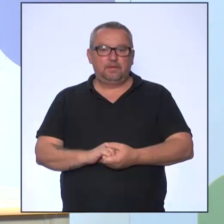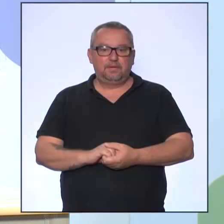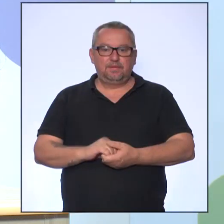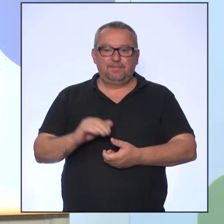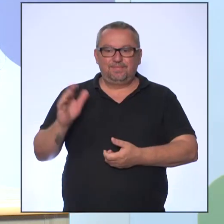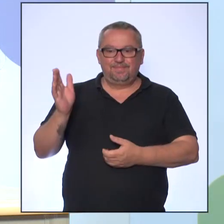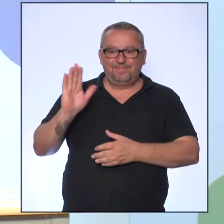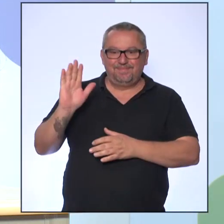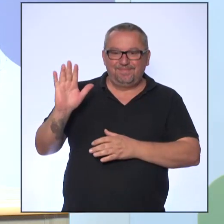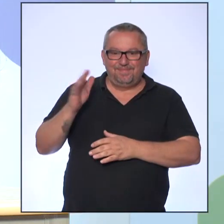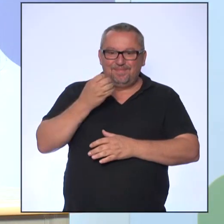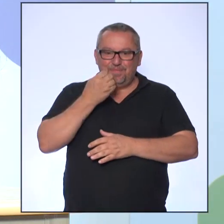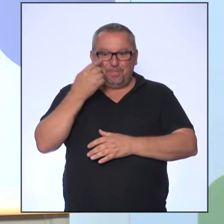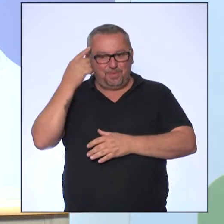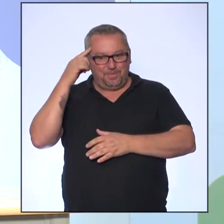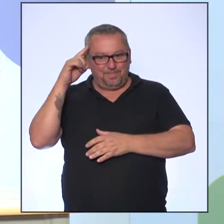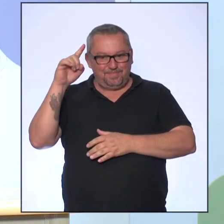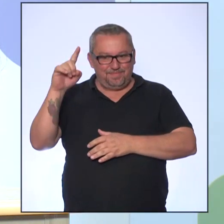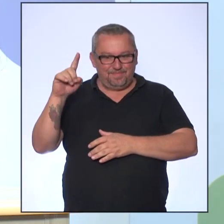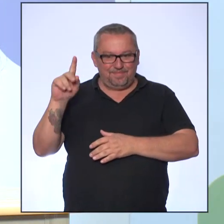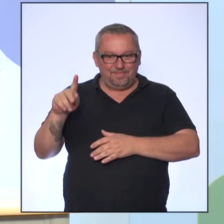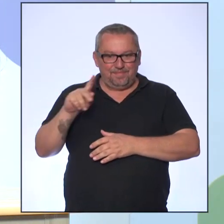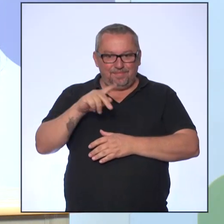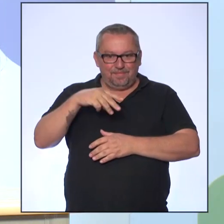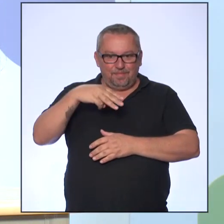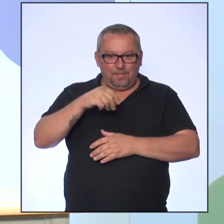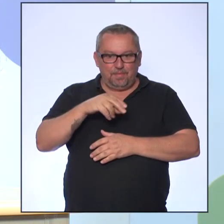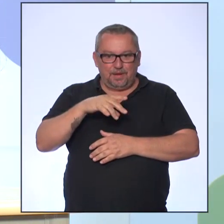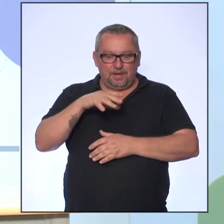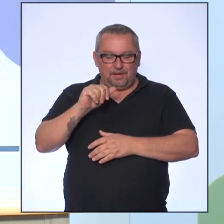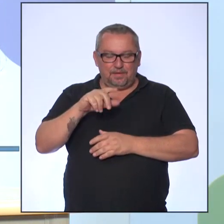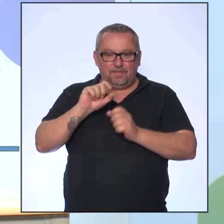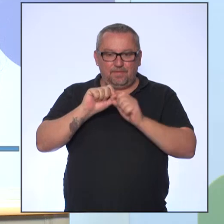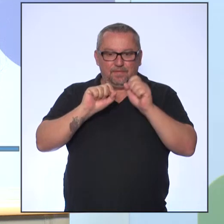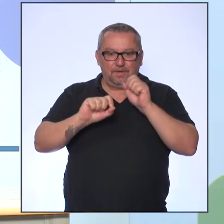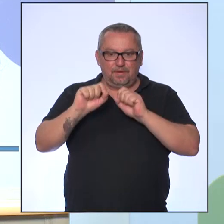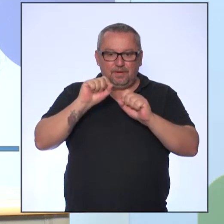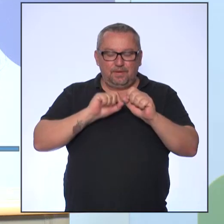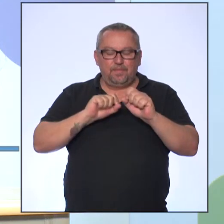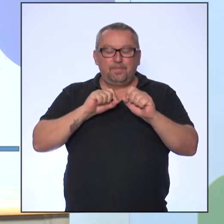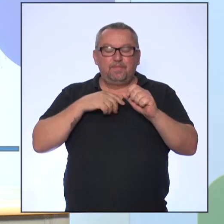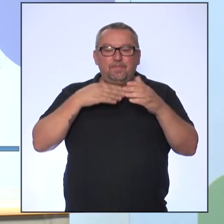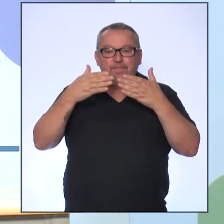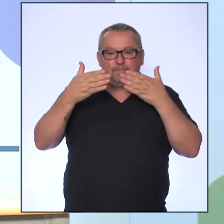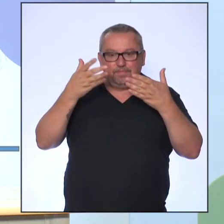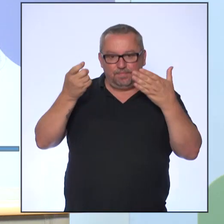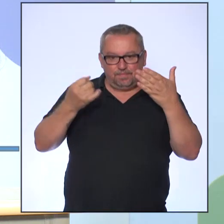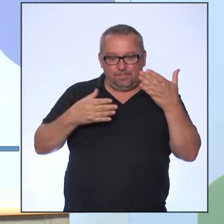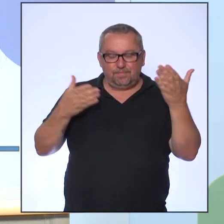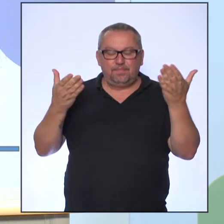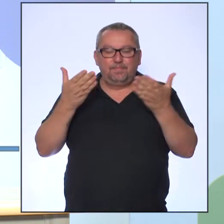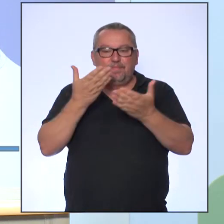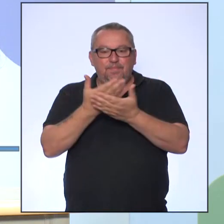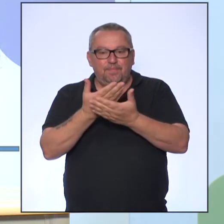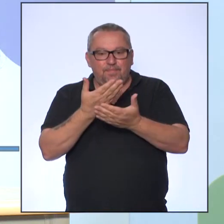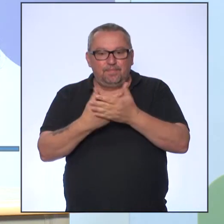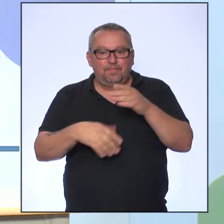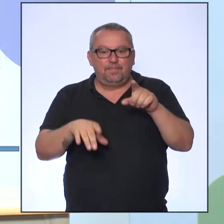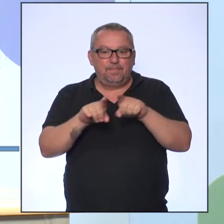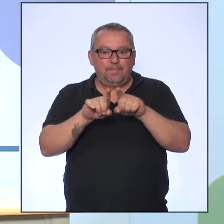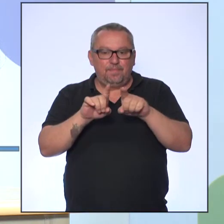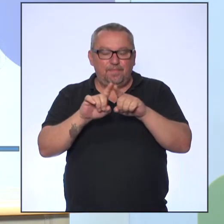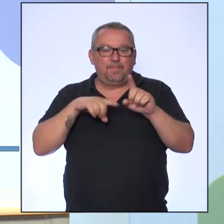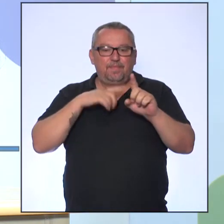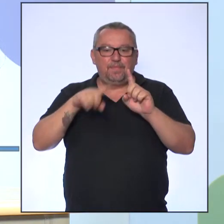Olá, gente, bom dia. Eu sou a professora Márcia, estarei fazendo aqui a mediação com vocês nesta aula. Nós iremos